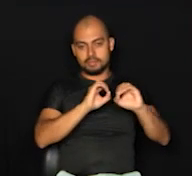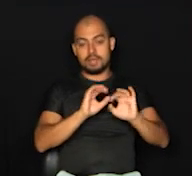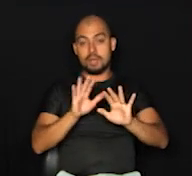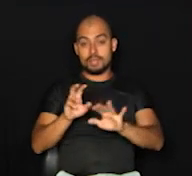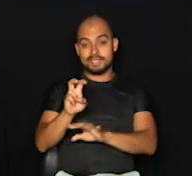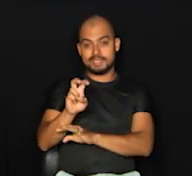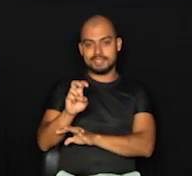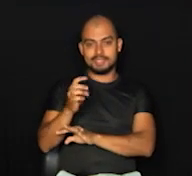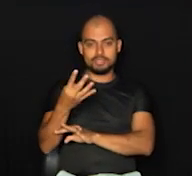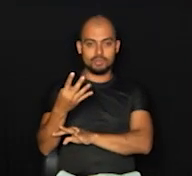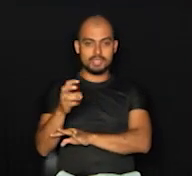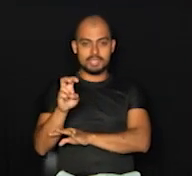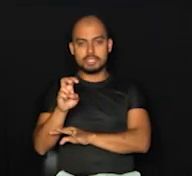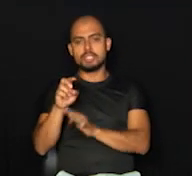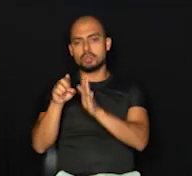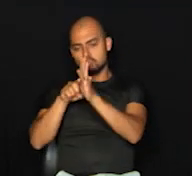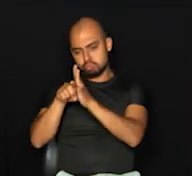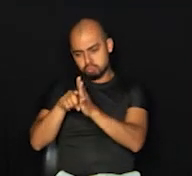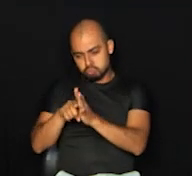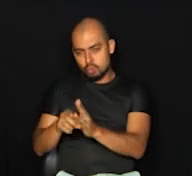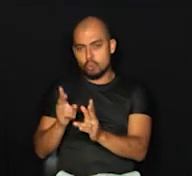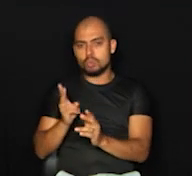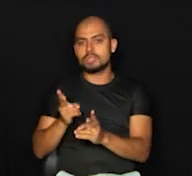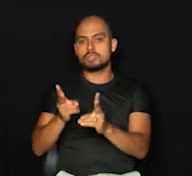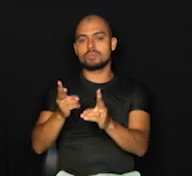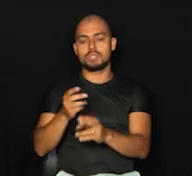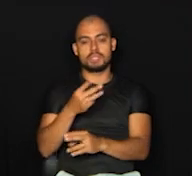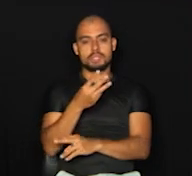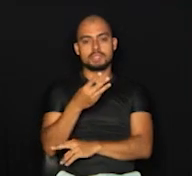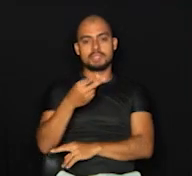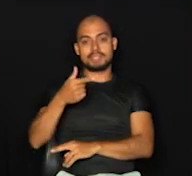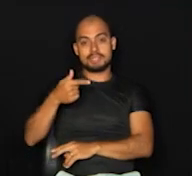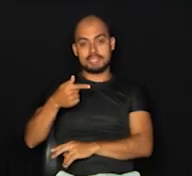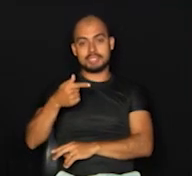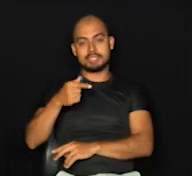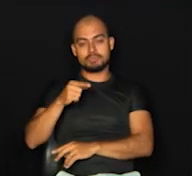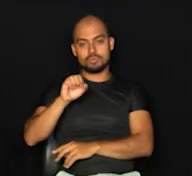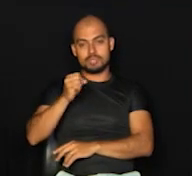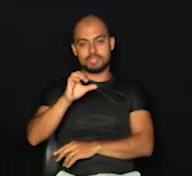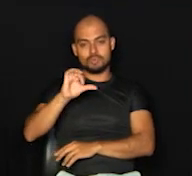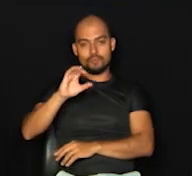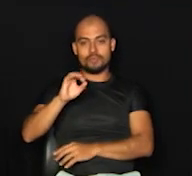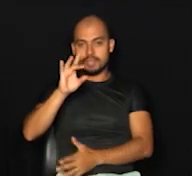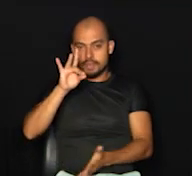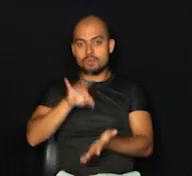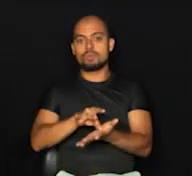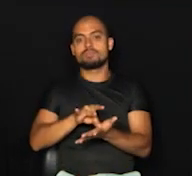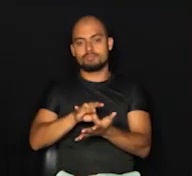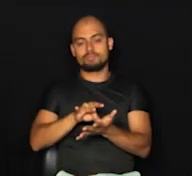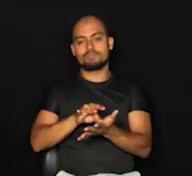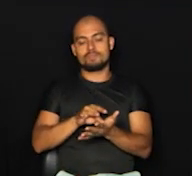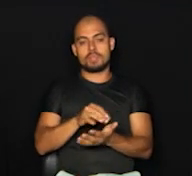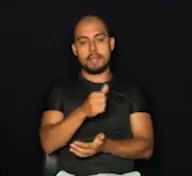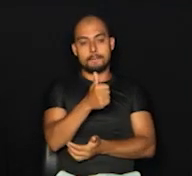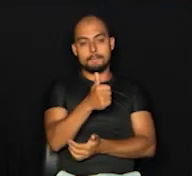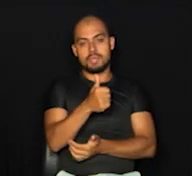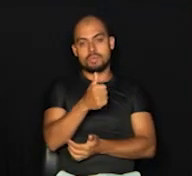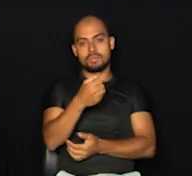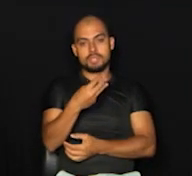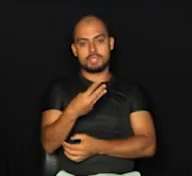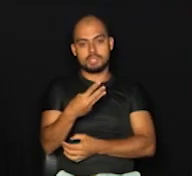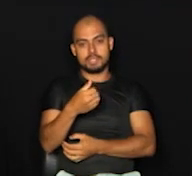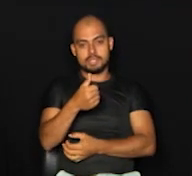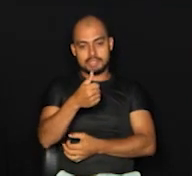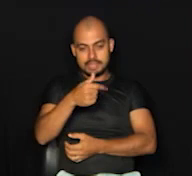545 casos em investigação, 37.891 casos confirmados, 1.317 óbitos. Descendo um